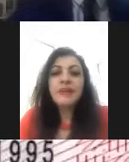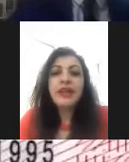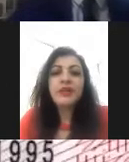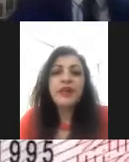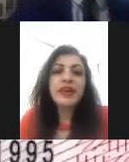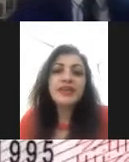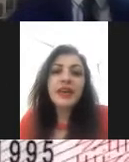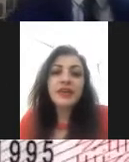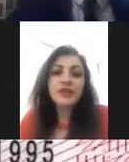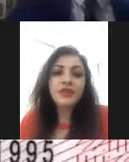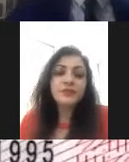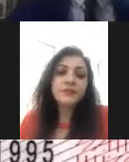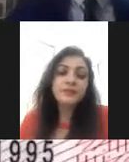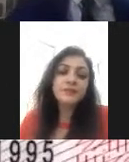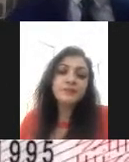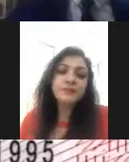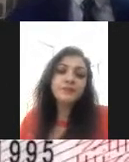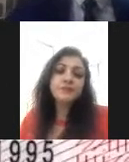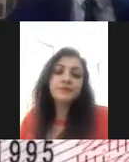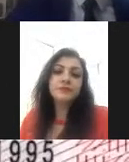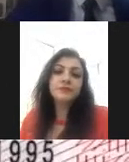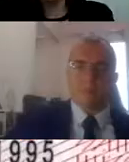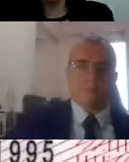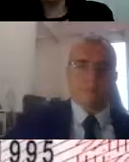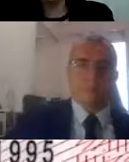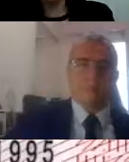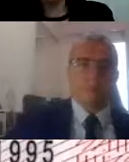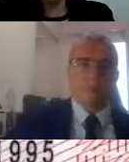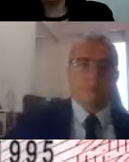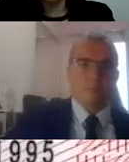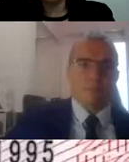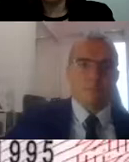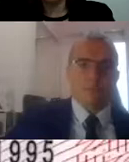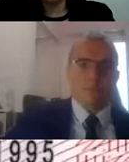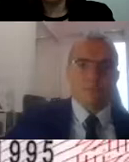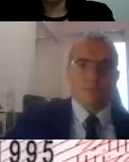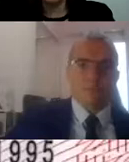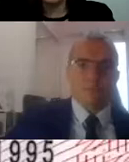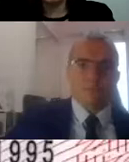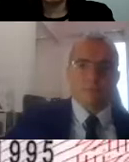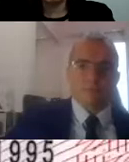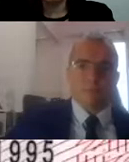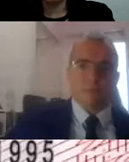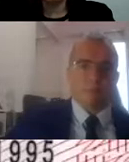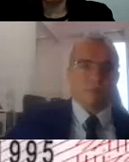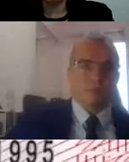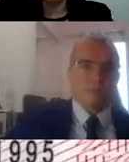Doutora Gabriela Ferraz Gerent. Presente. Seja bem-vinda, doutora.